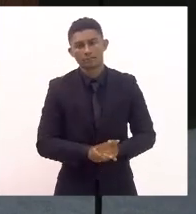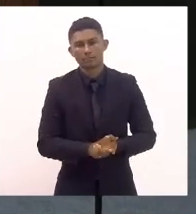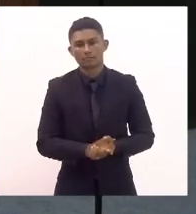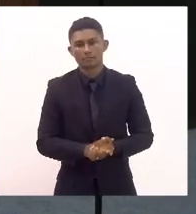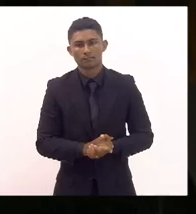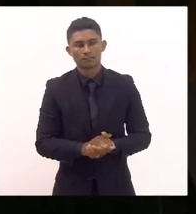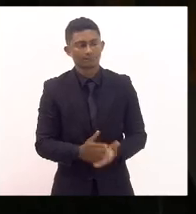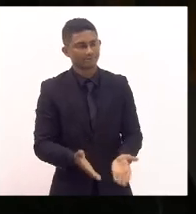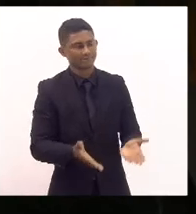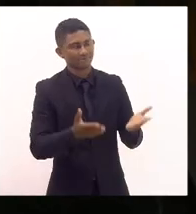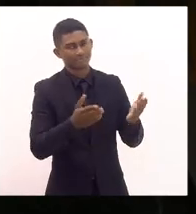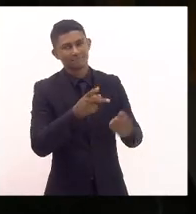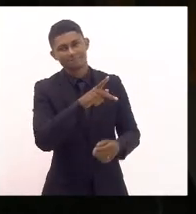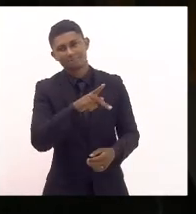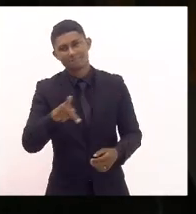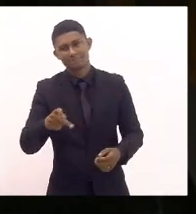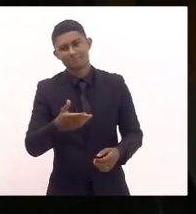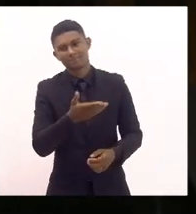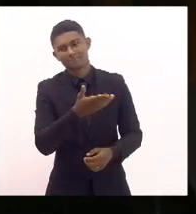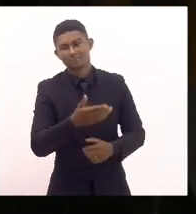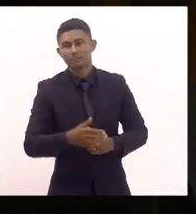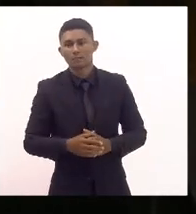o presidente